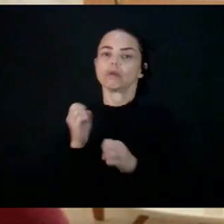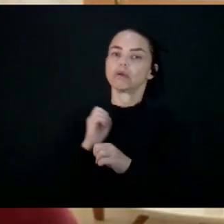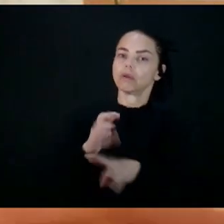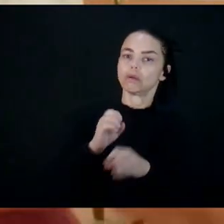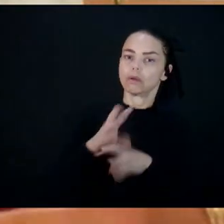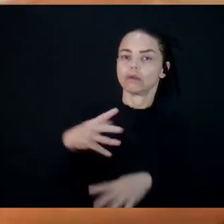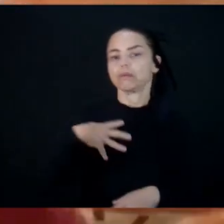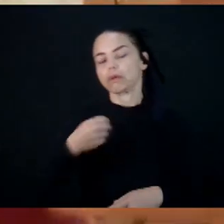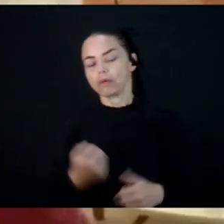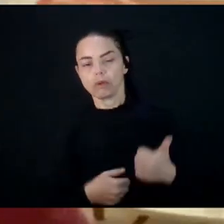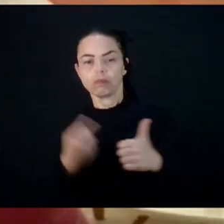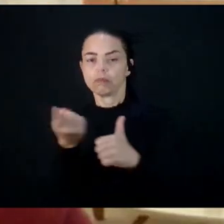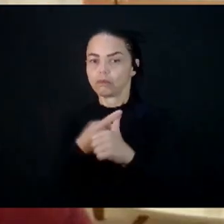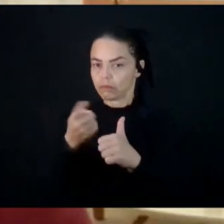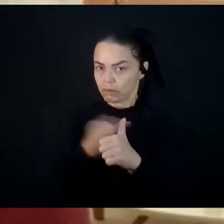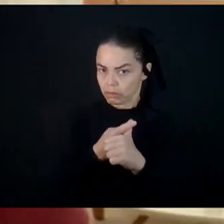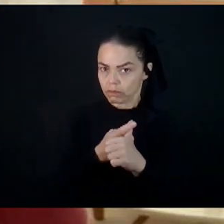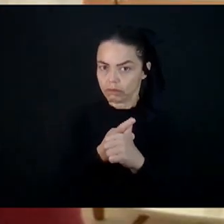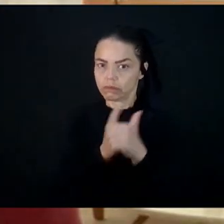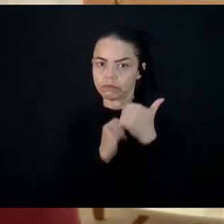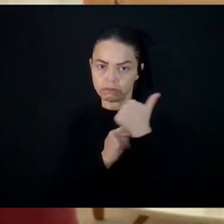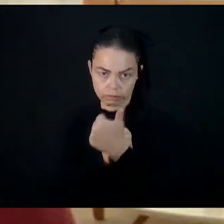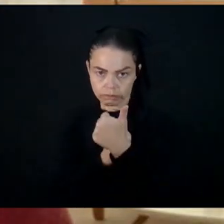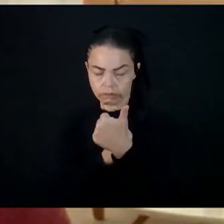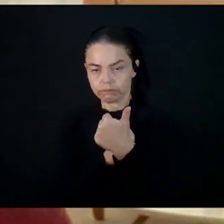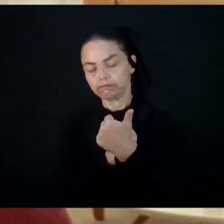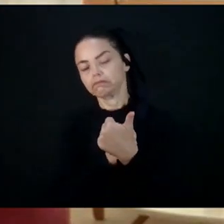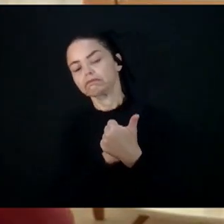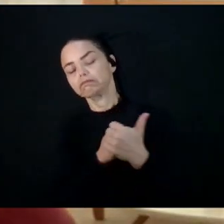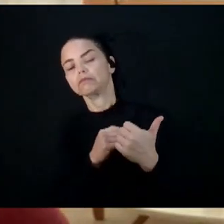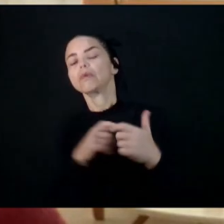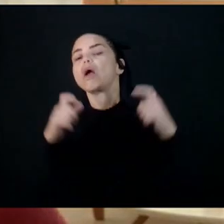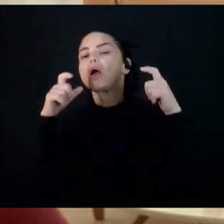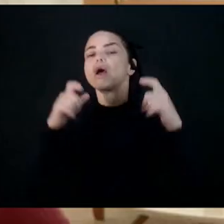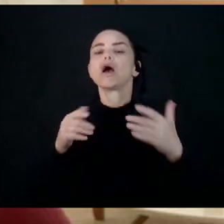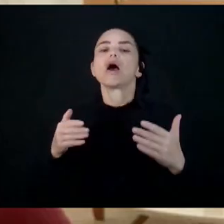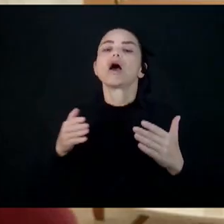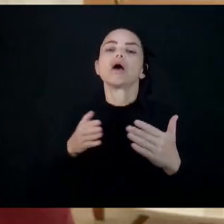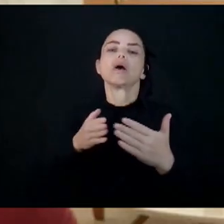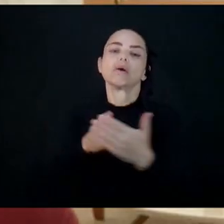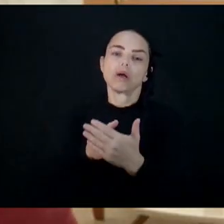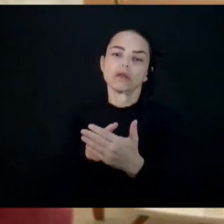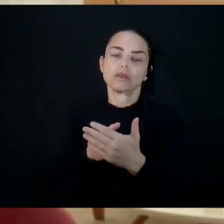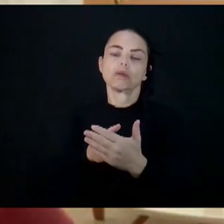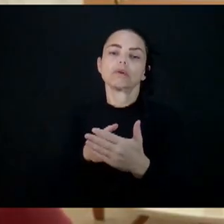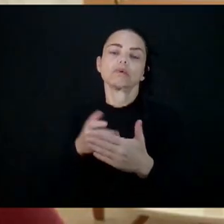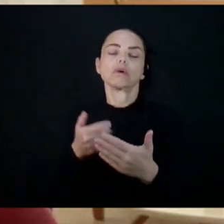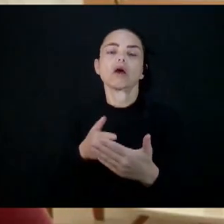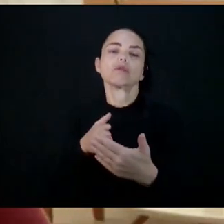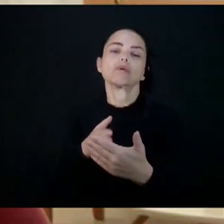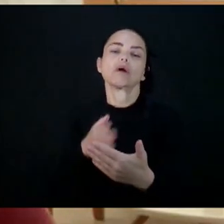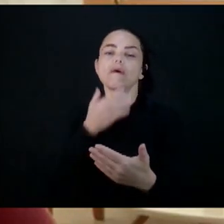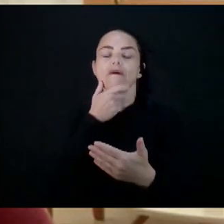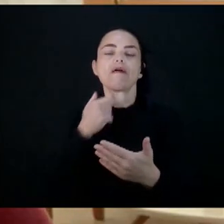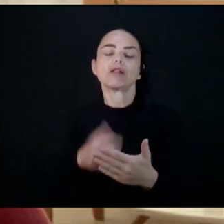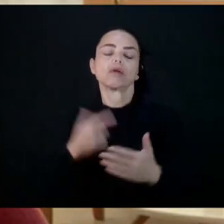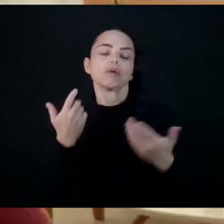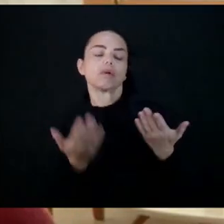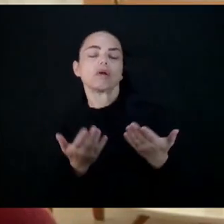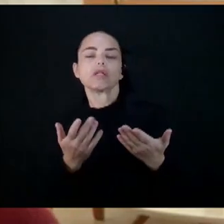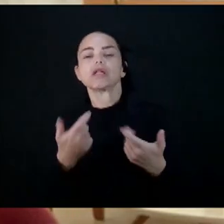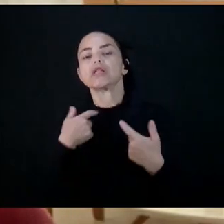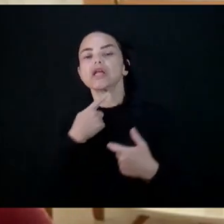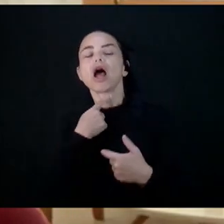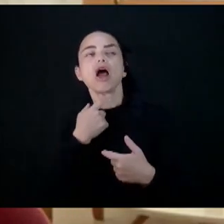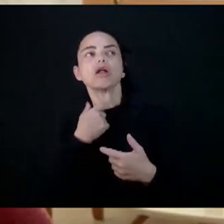primeiramente, até que ponto ele pode beber, se assim ele o quiser. Já